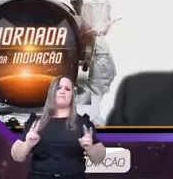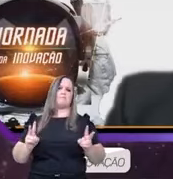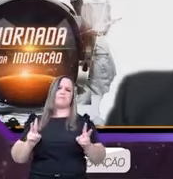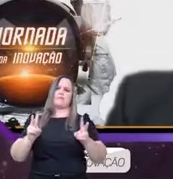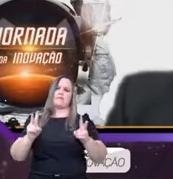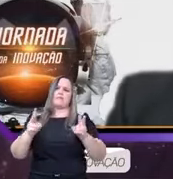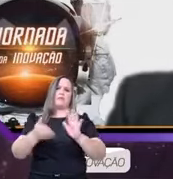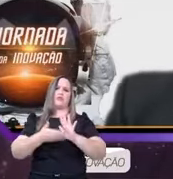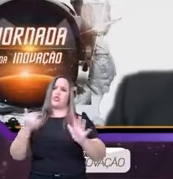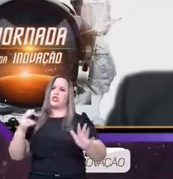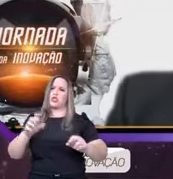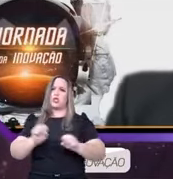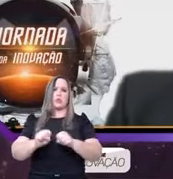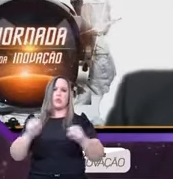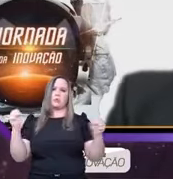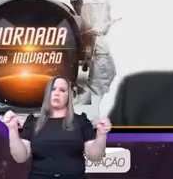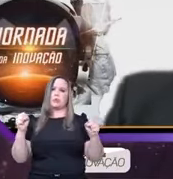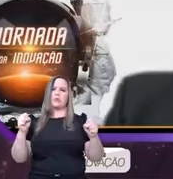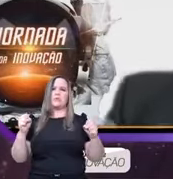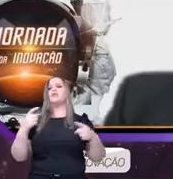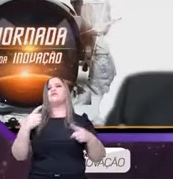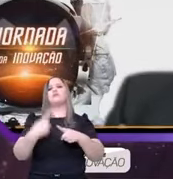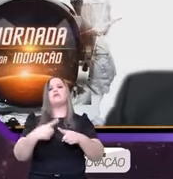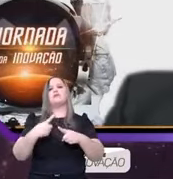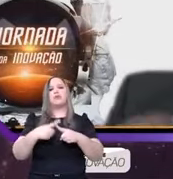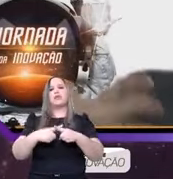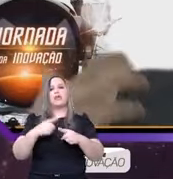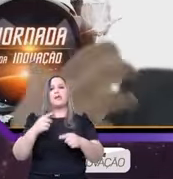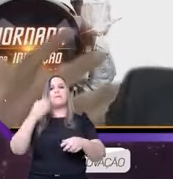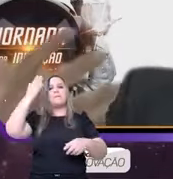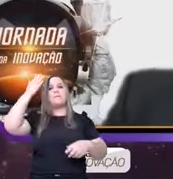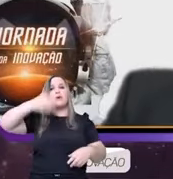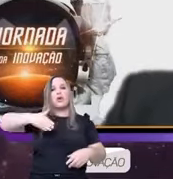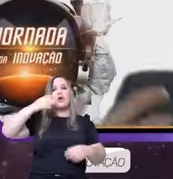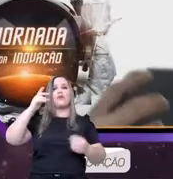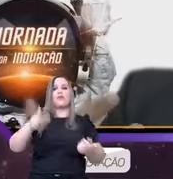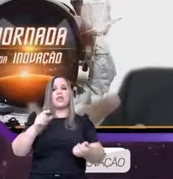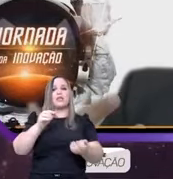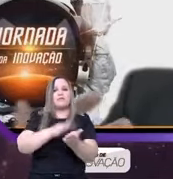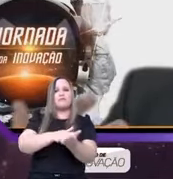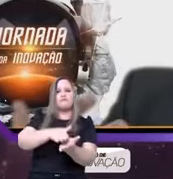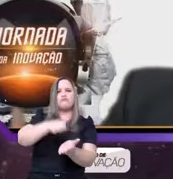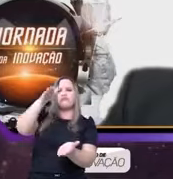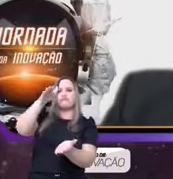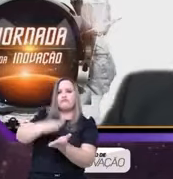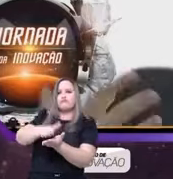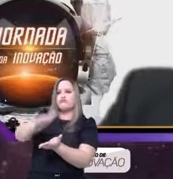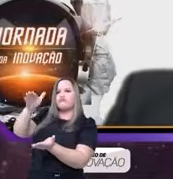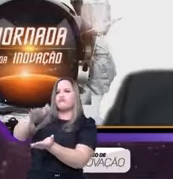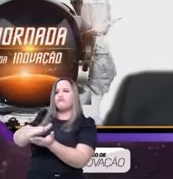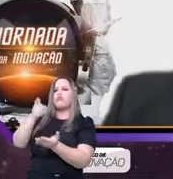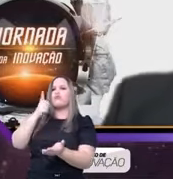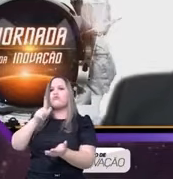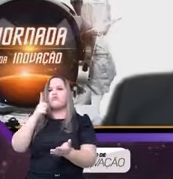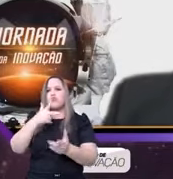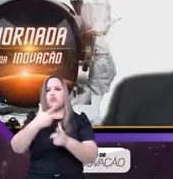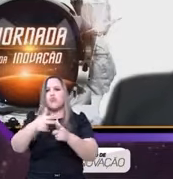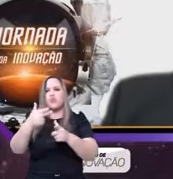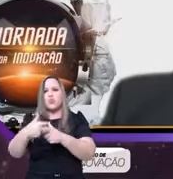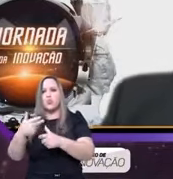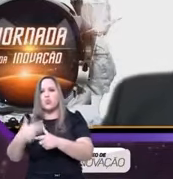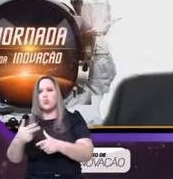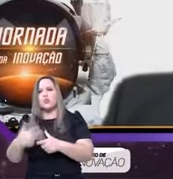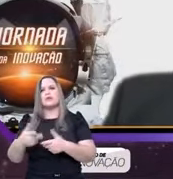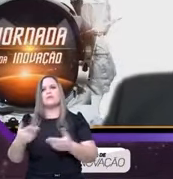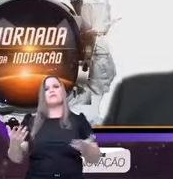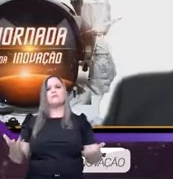indicam uma produtividade, mas para que se tenha um lado mais humano e que o magistrado tenha esse poder, vai existir uma